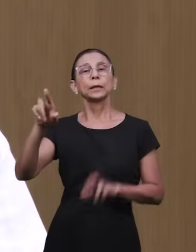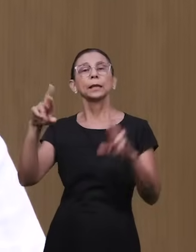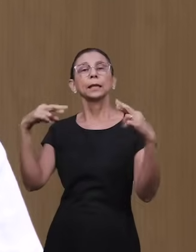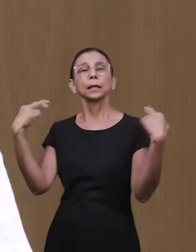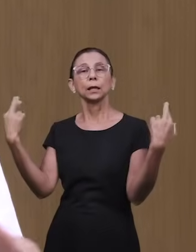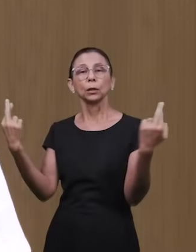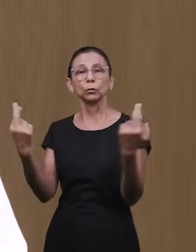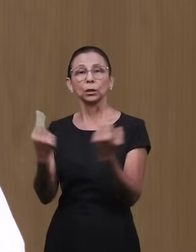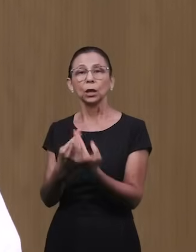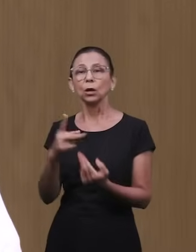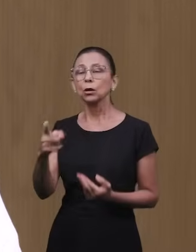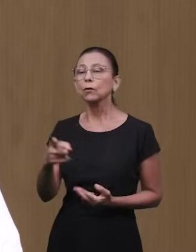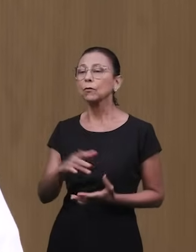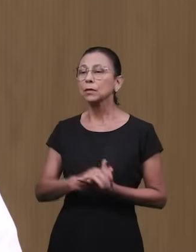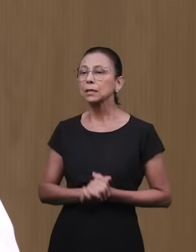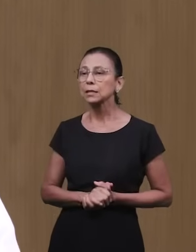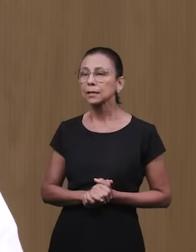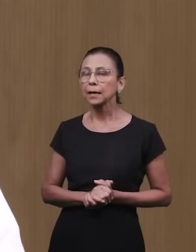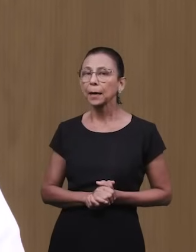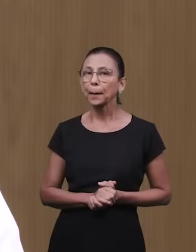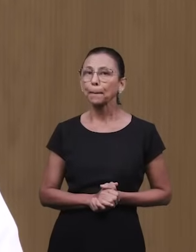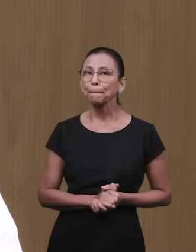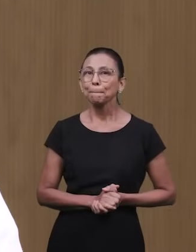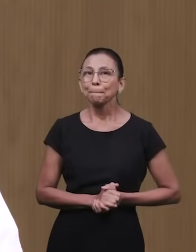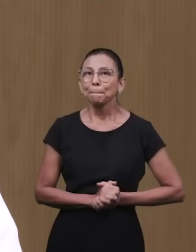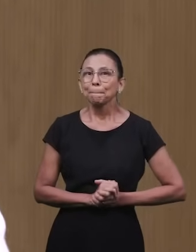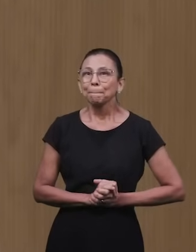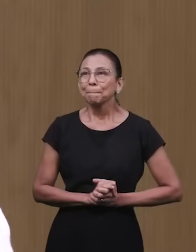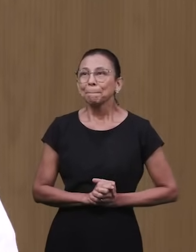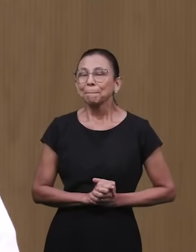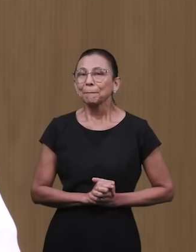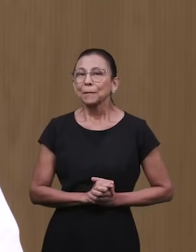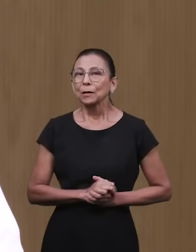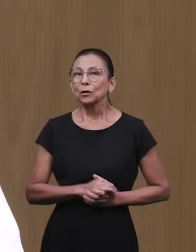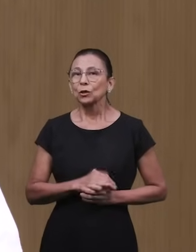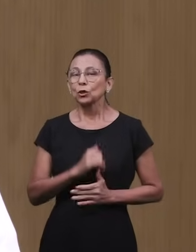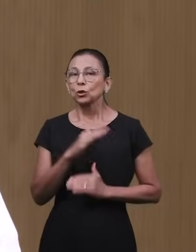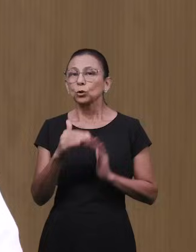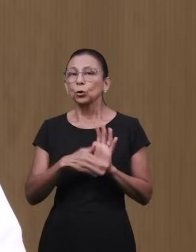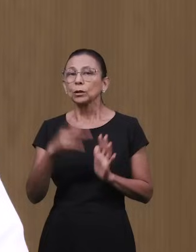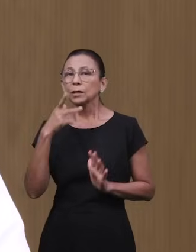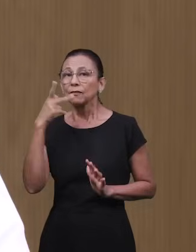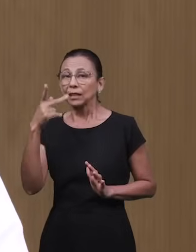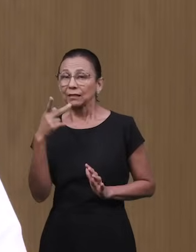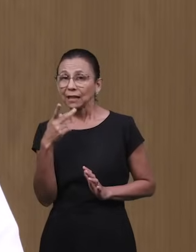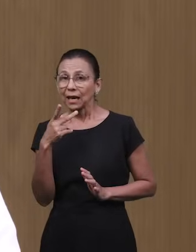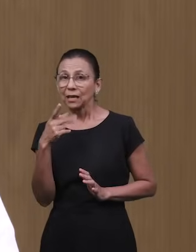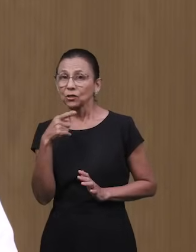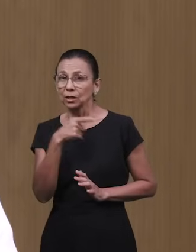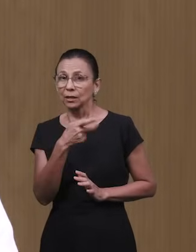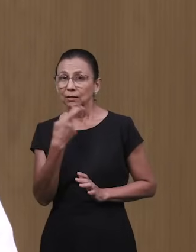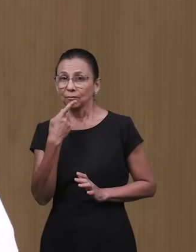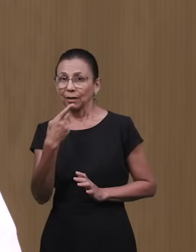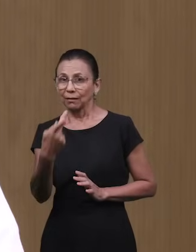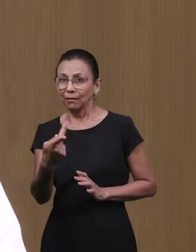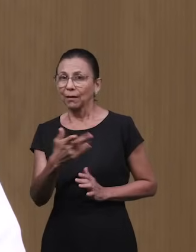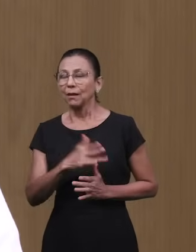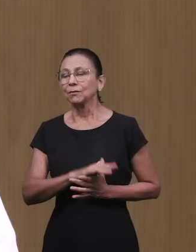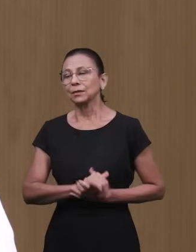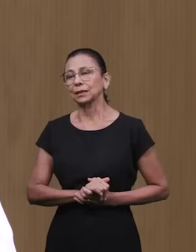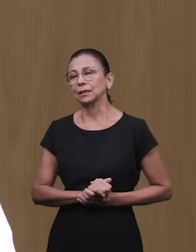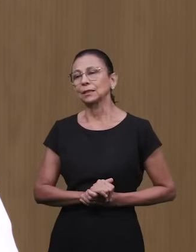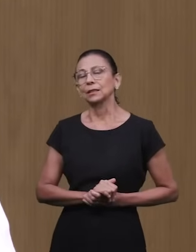ele havia pregado e escrito. Lutero diz assim: se